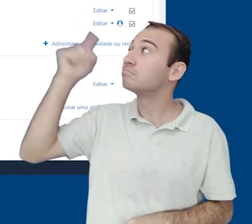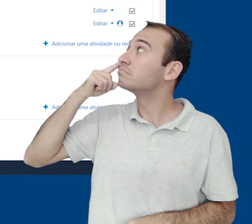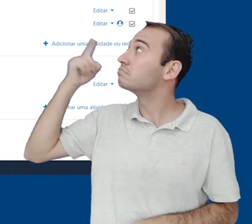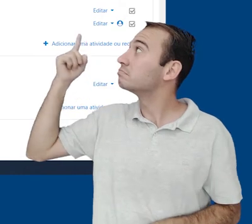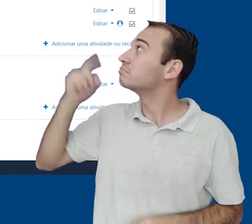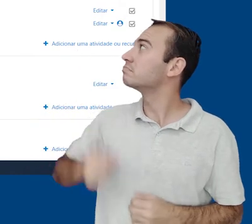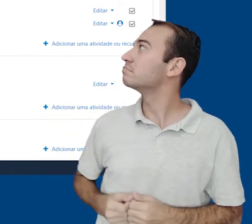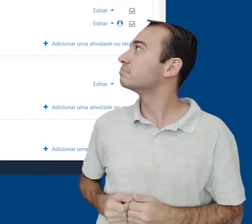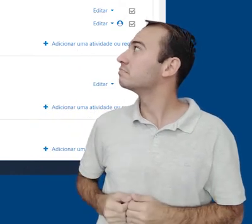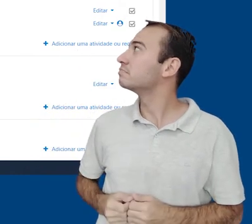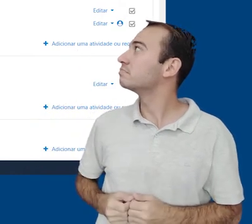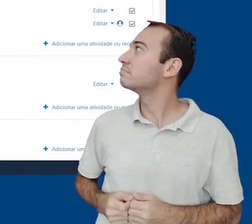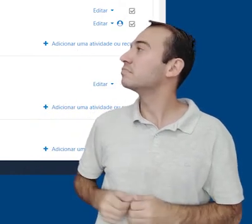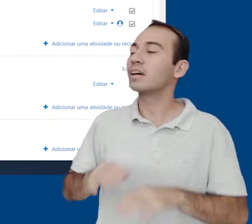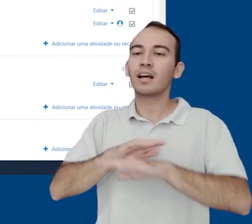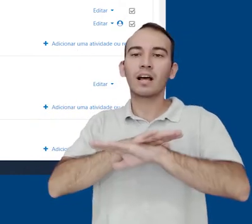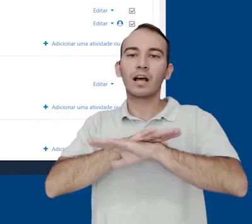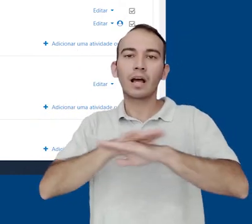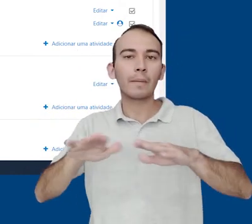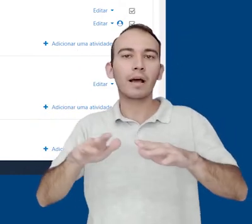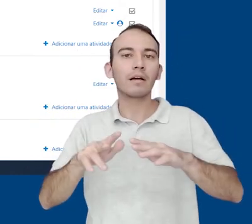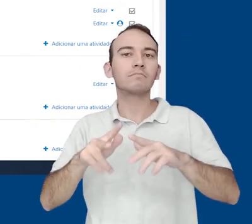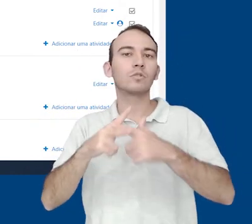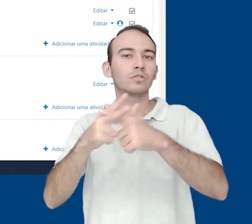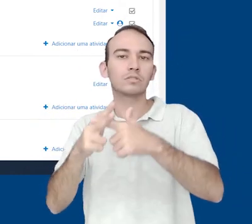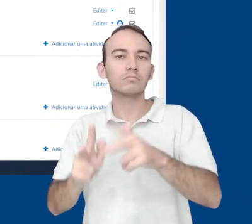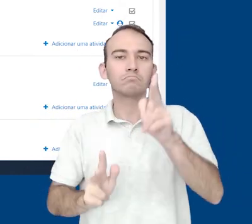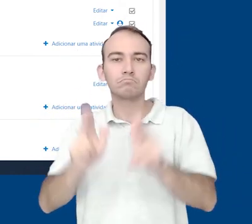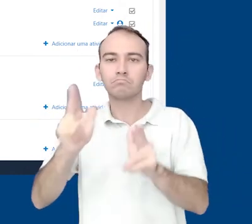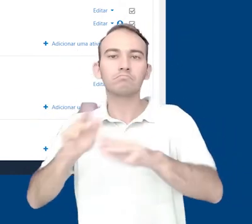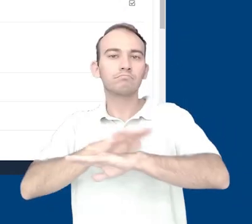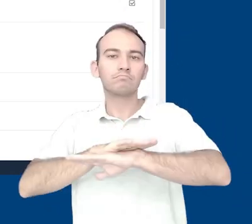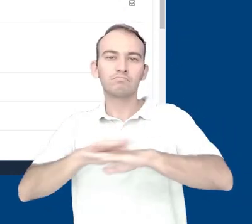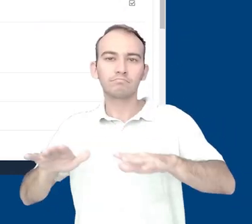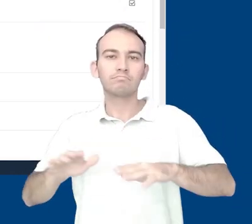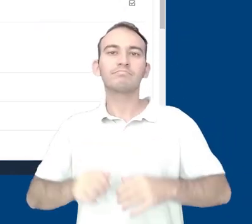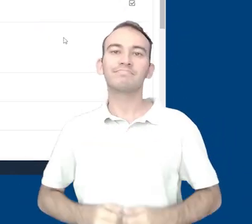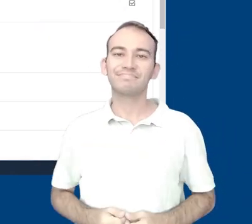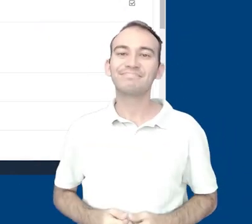na parte superior à direita, clicar no botão de desativar a edição,